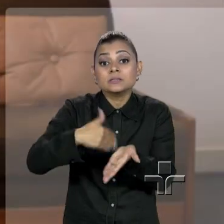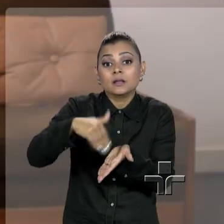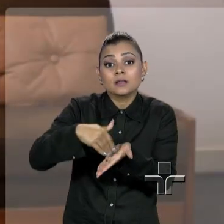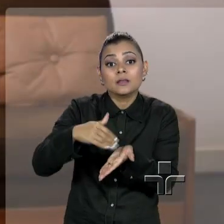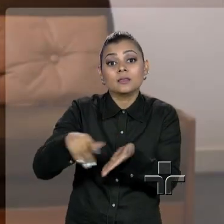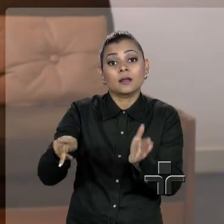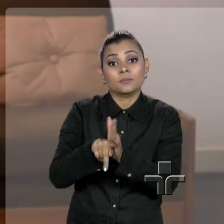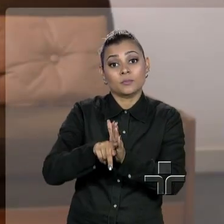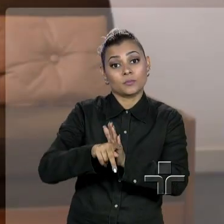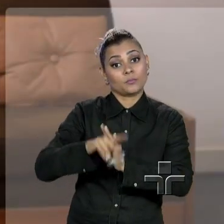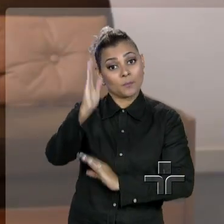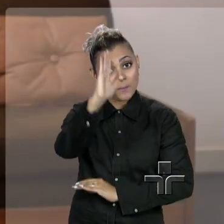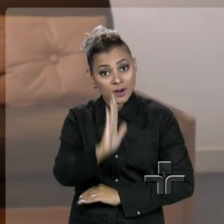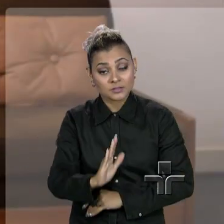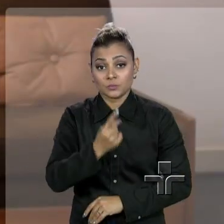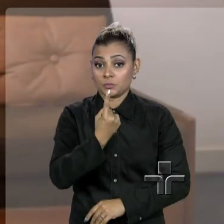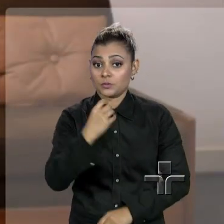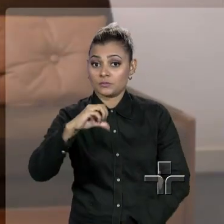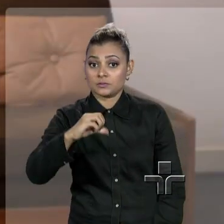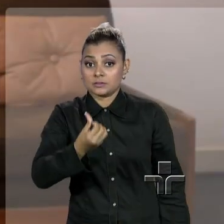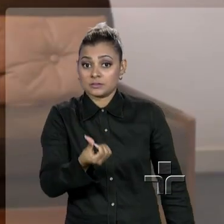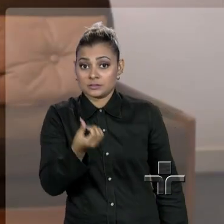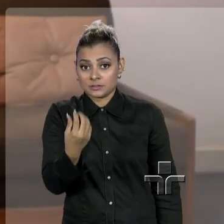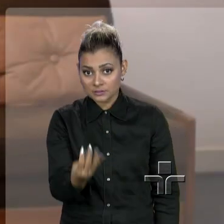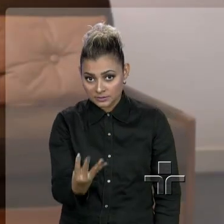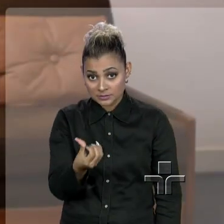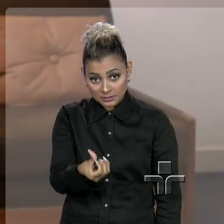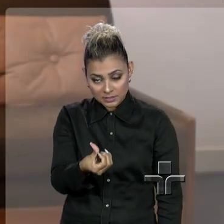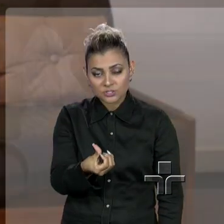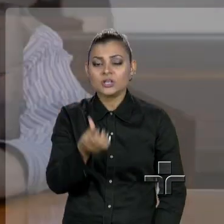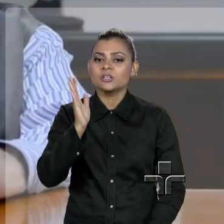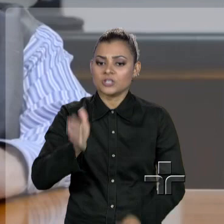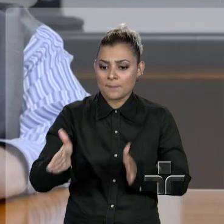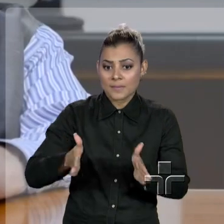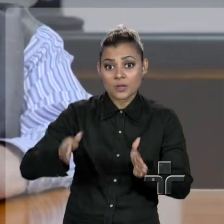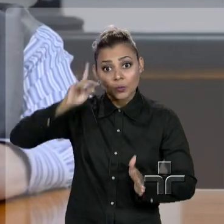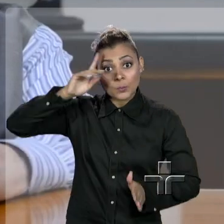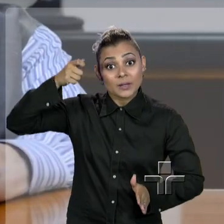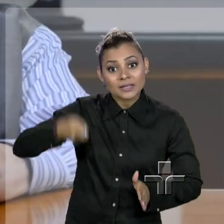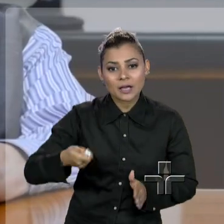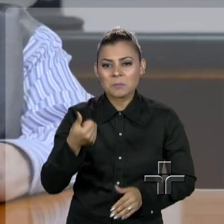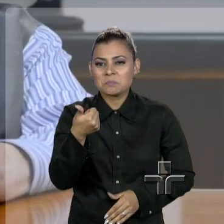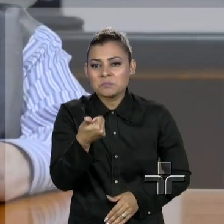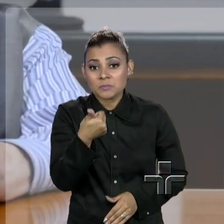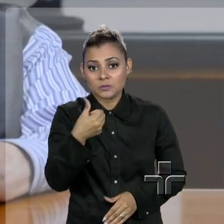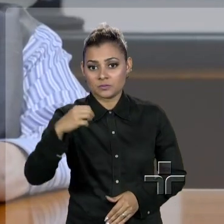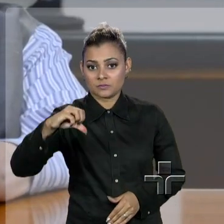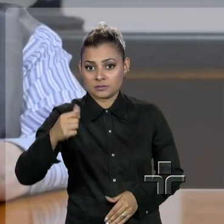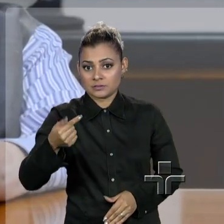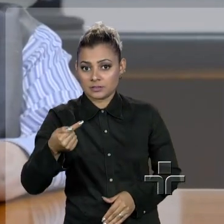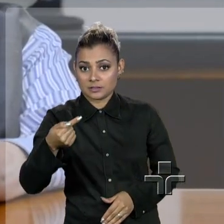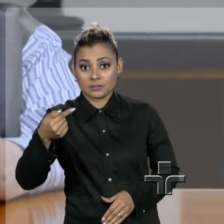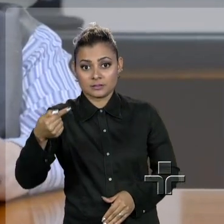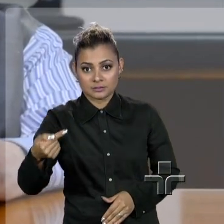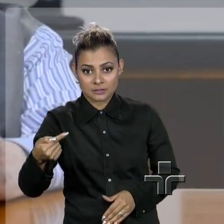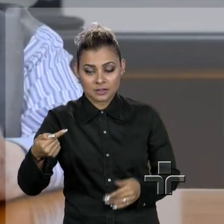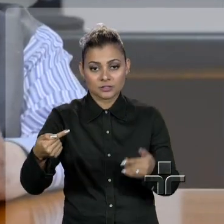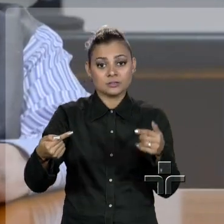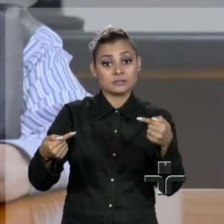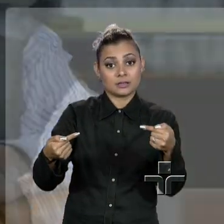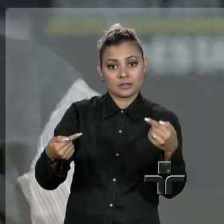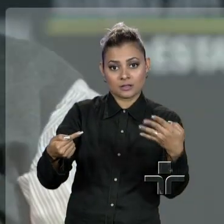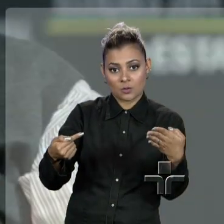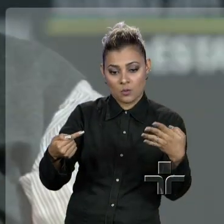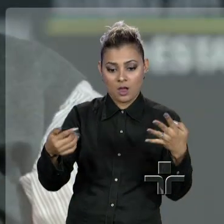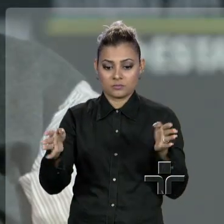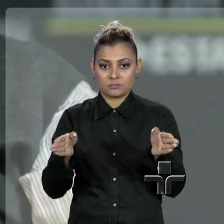Paulo em 1966. Durante o regime militar, entre 1967 e 74, foi ministro da